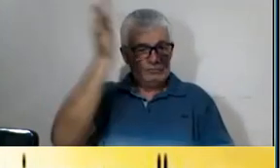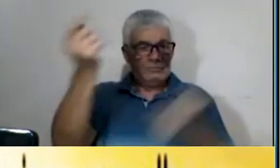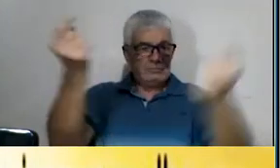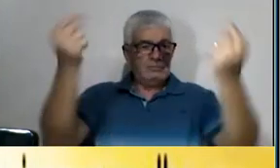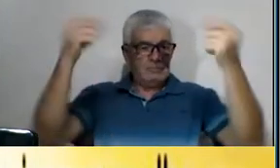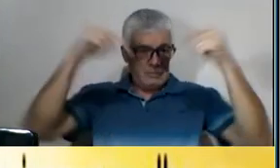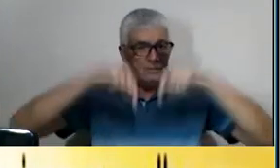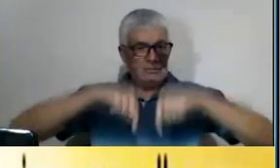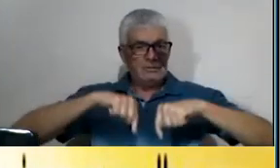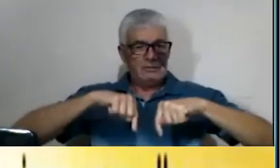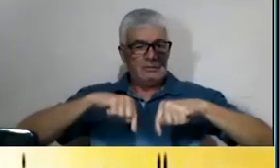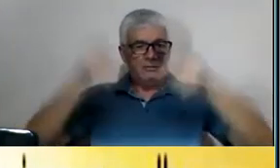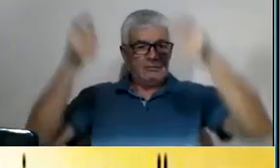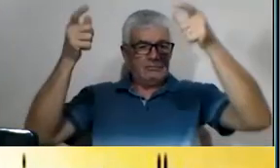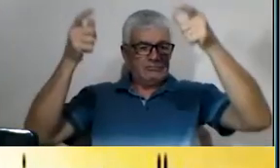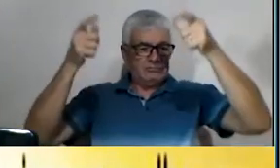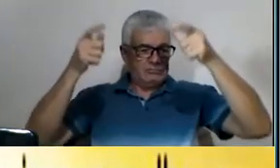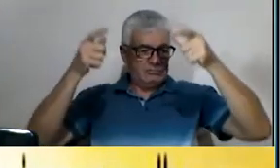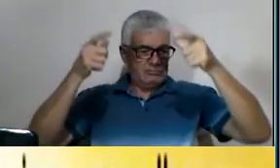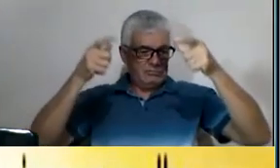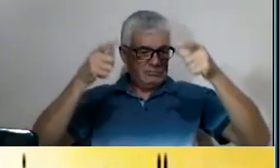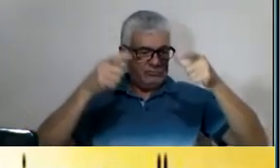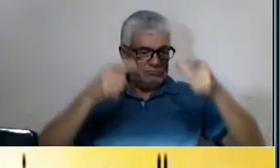Agora está.